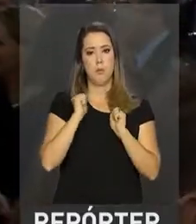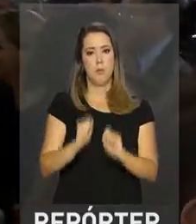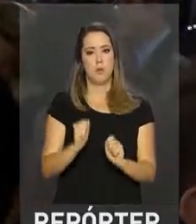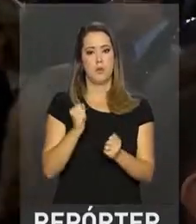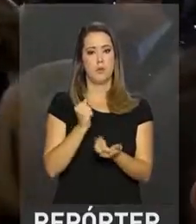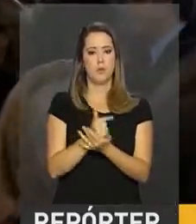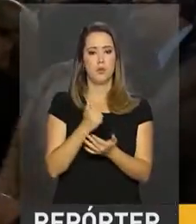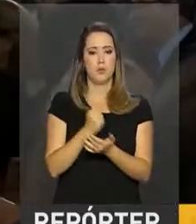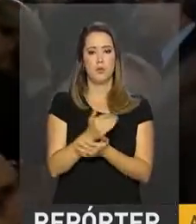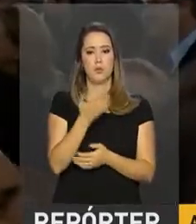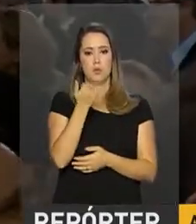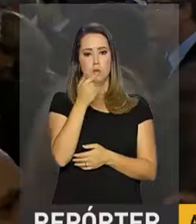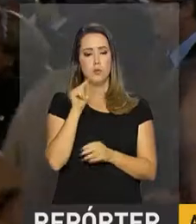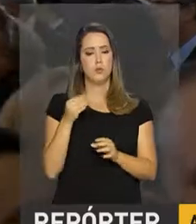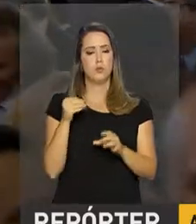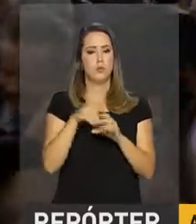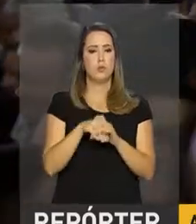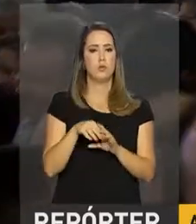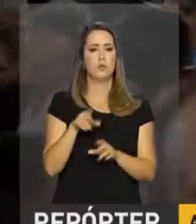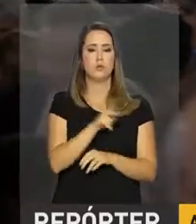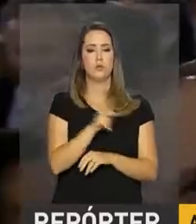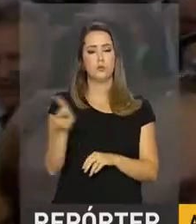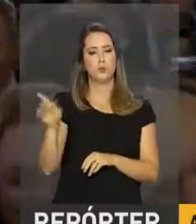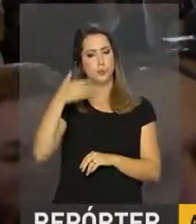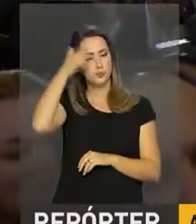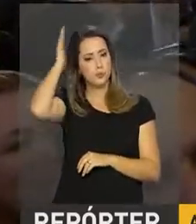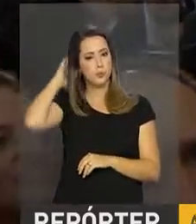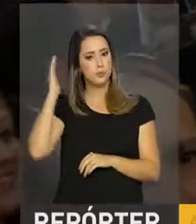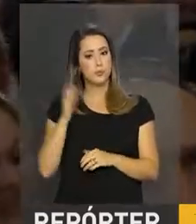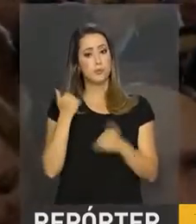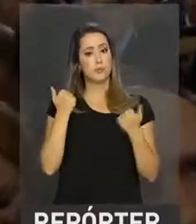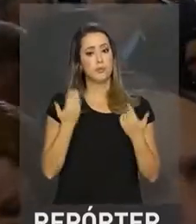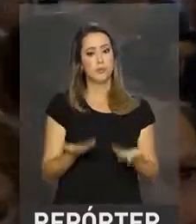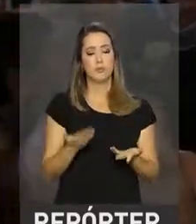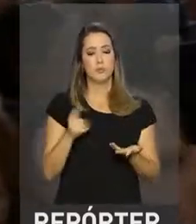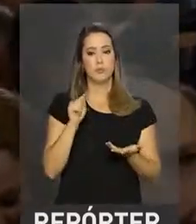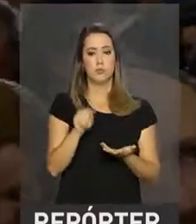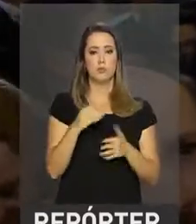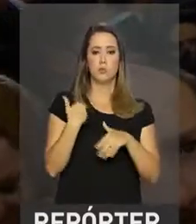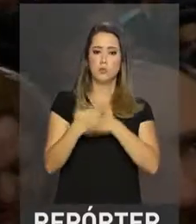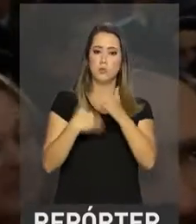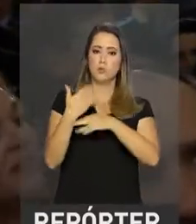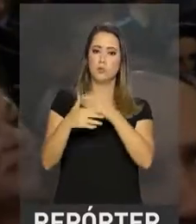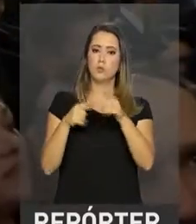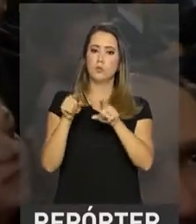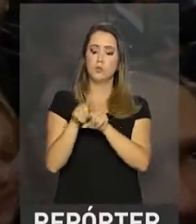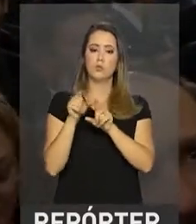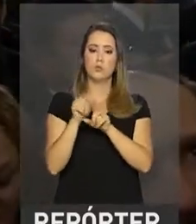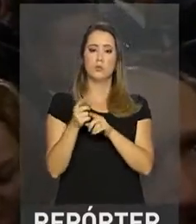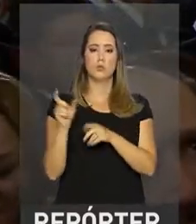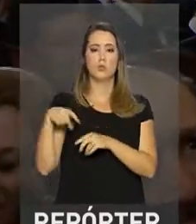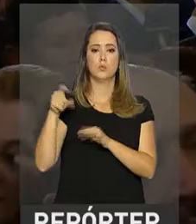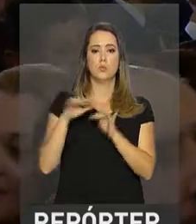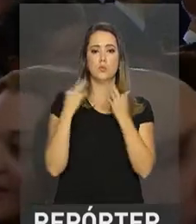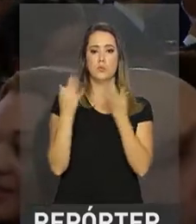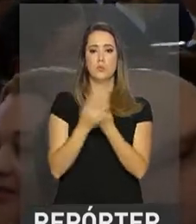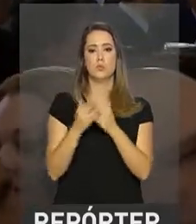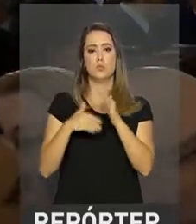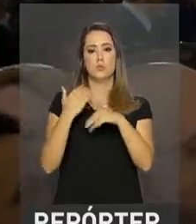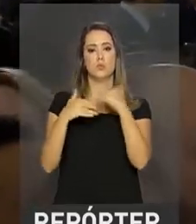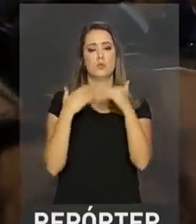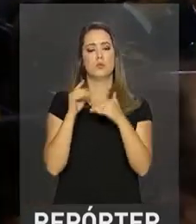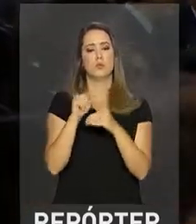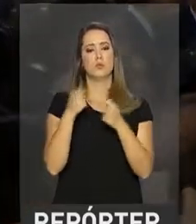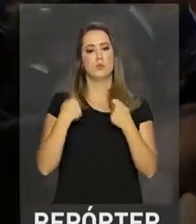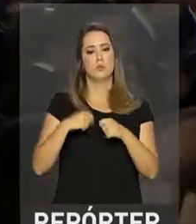de alimentos que está dentro do governo do presidente michel temer a o aumento futuro aumento do bolsa-família do reajuste